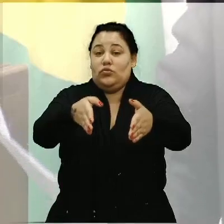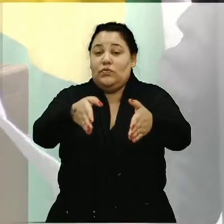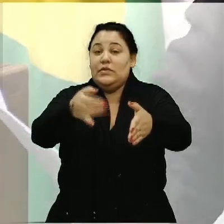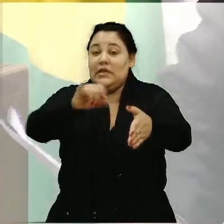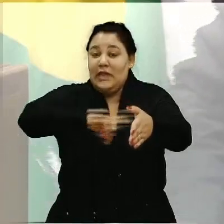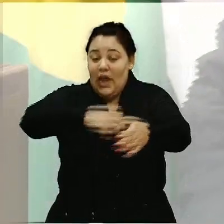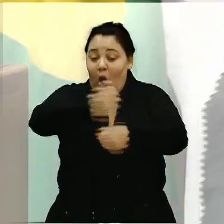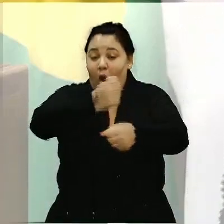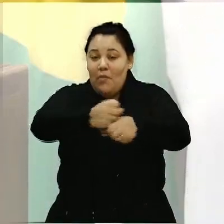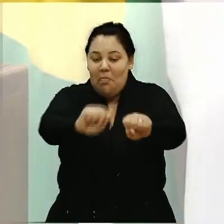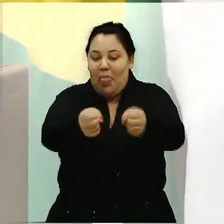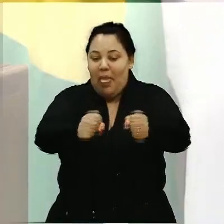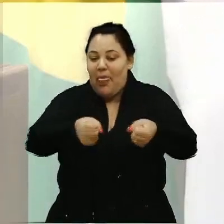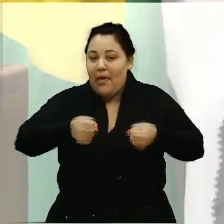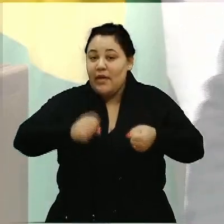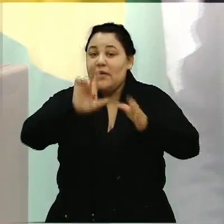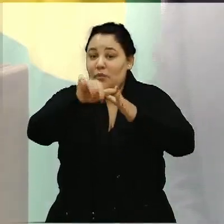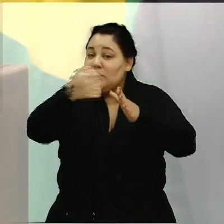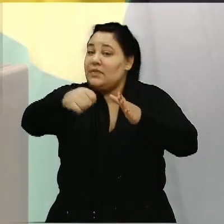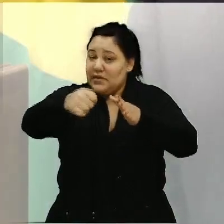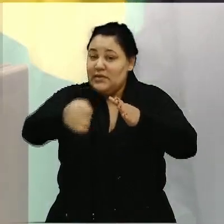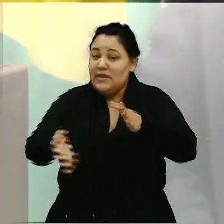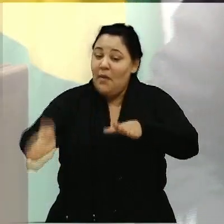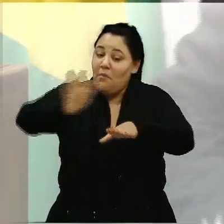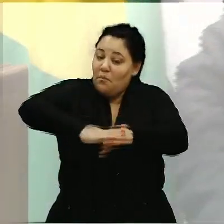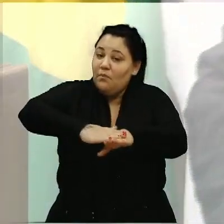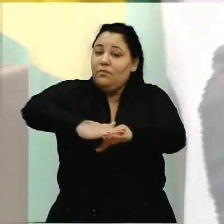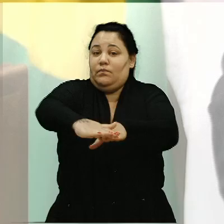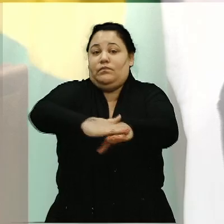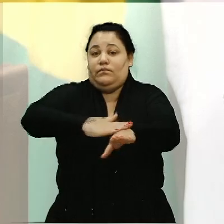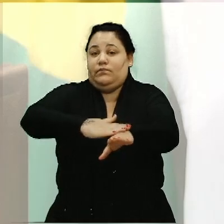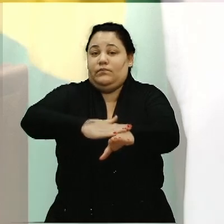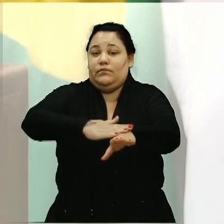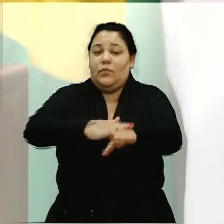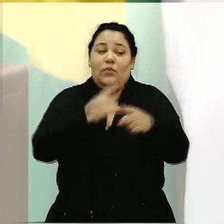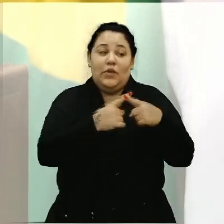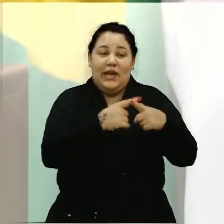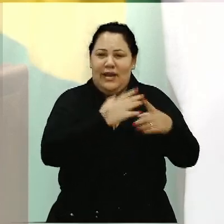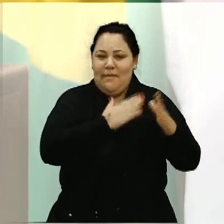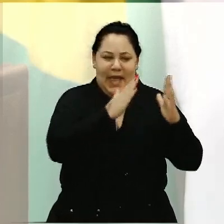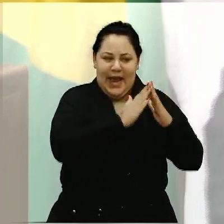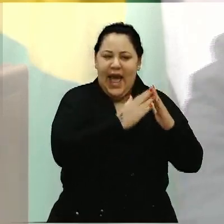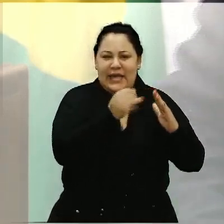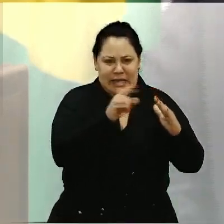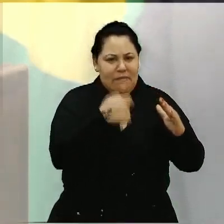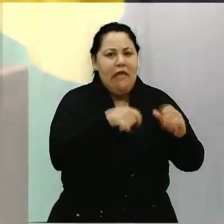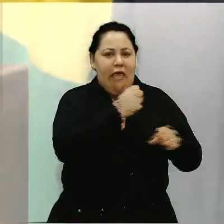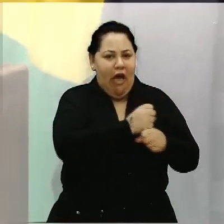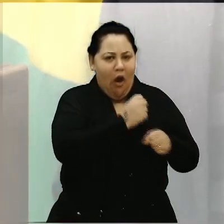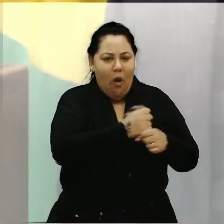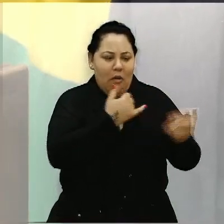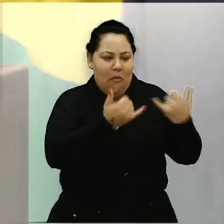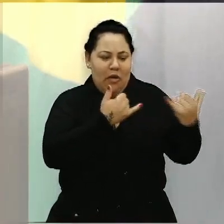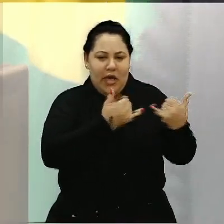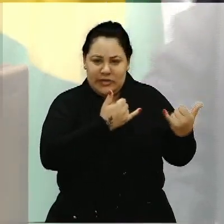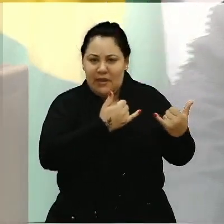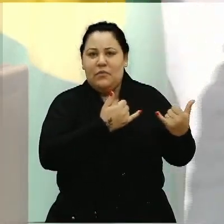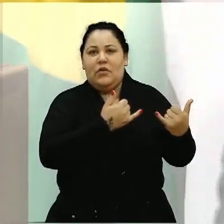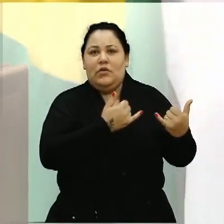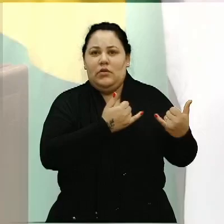eu acho que se eu tenho o beiral da casa caindo, a pintura está feia, o portão amarrado com arame e o dinheiro debaixo